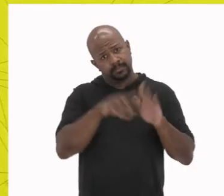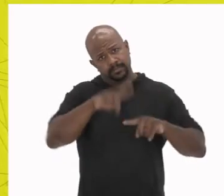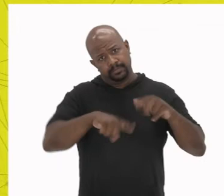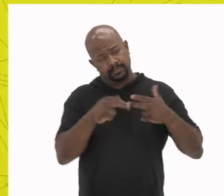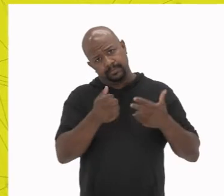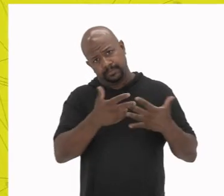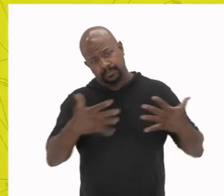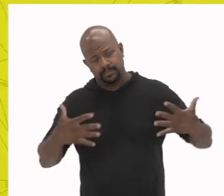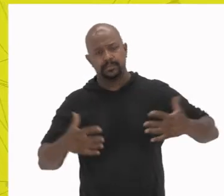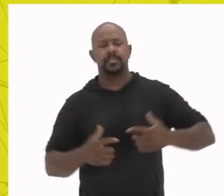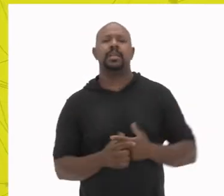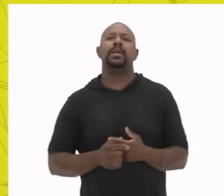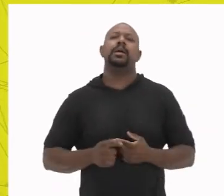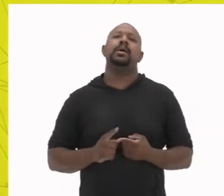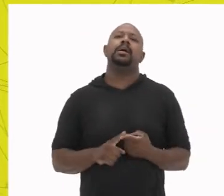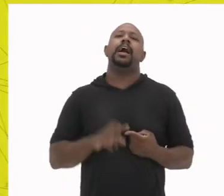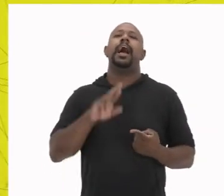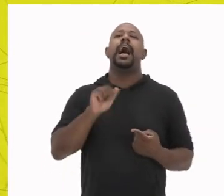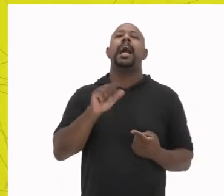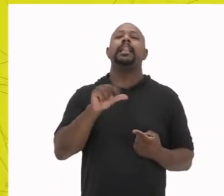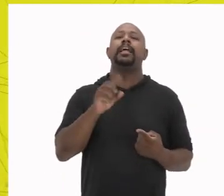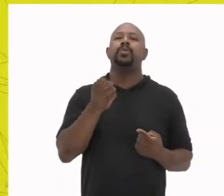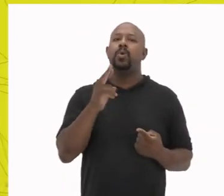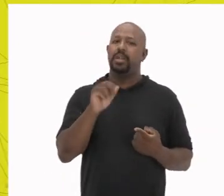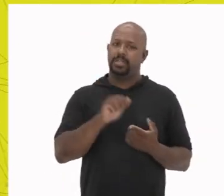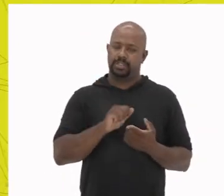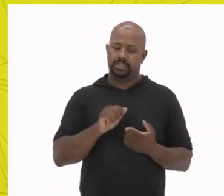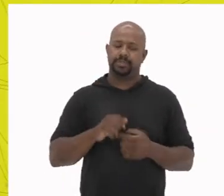E na lista de acessórios temos